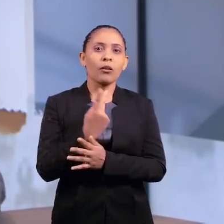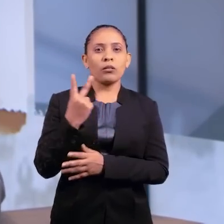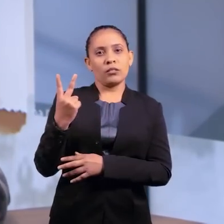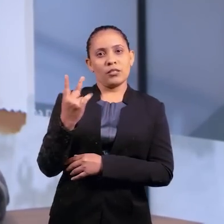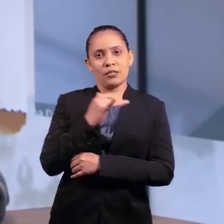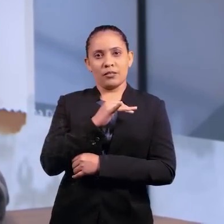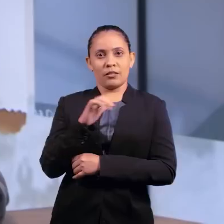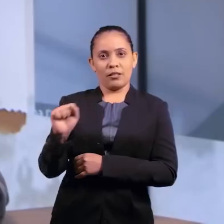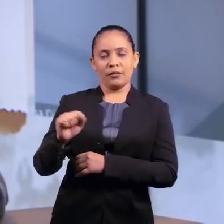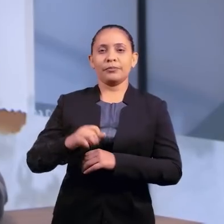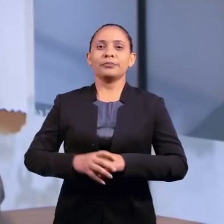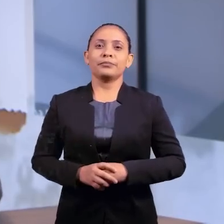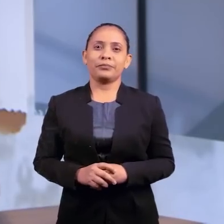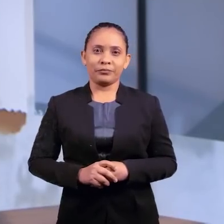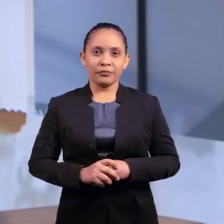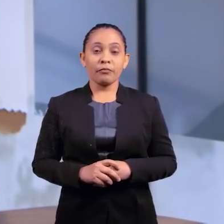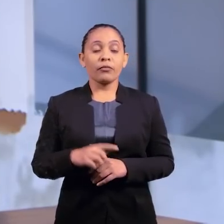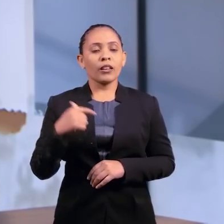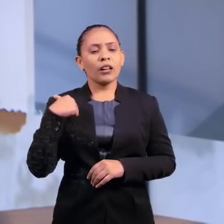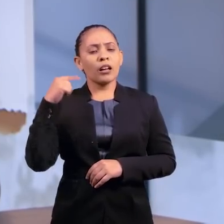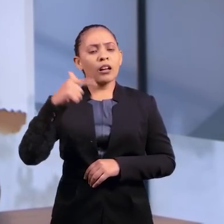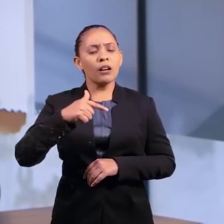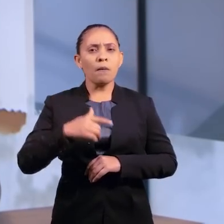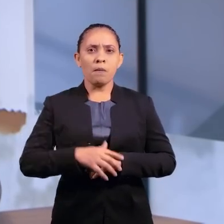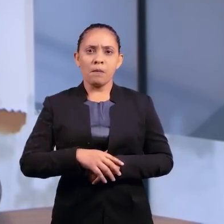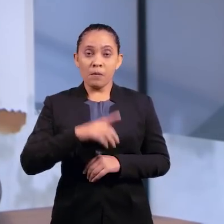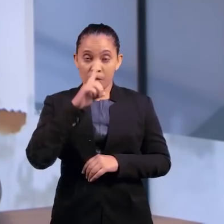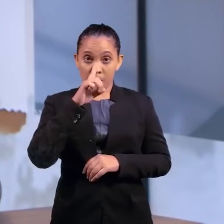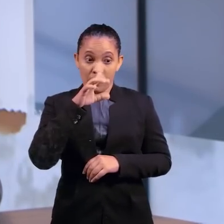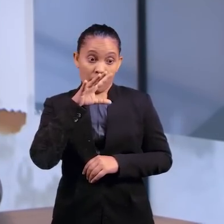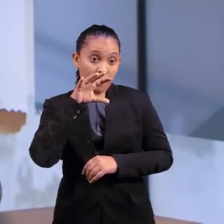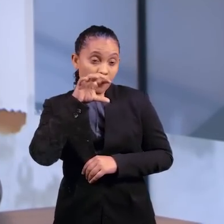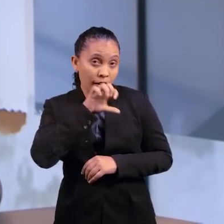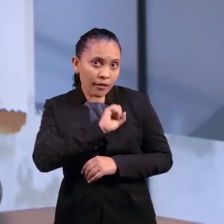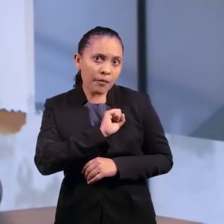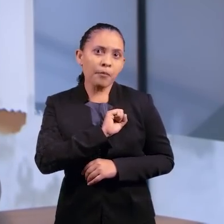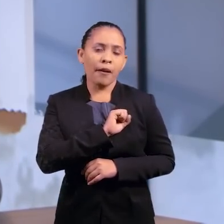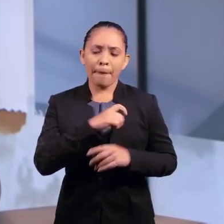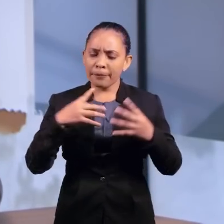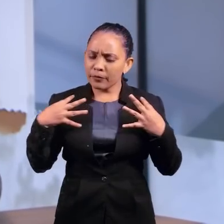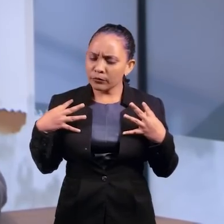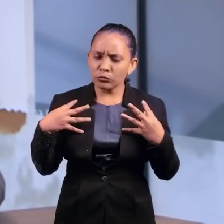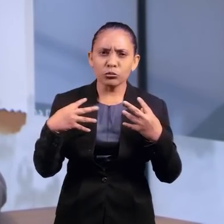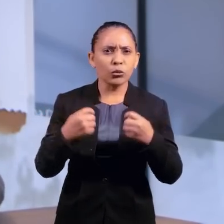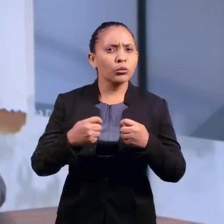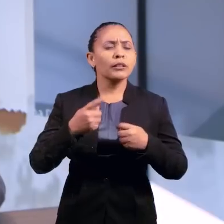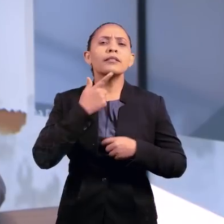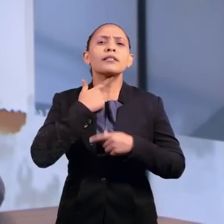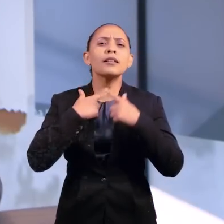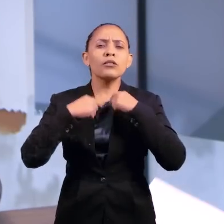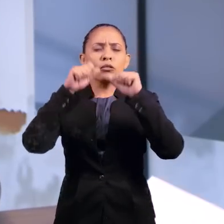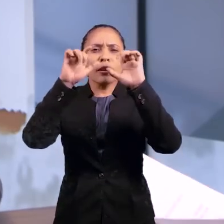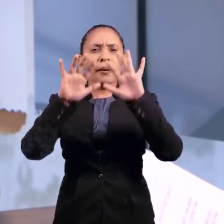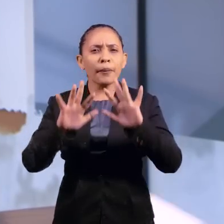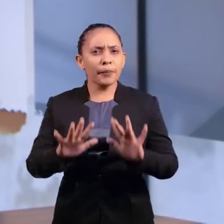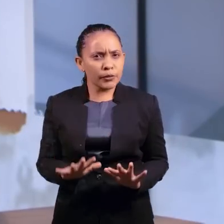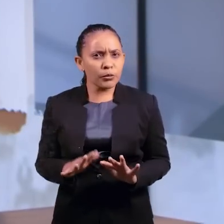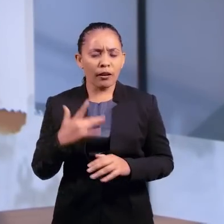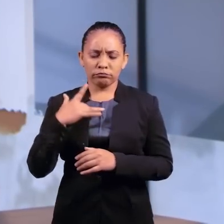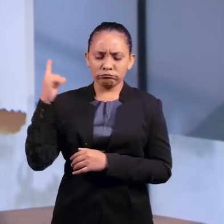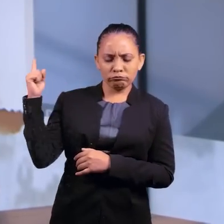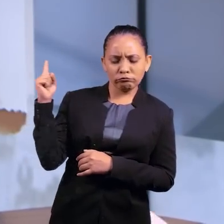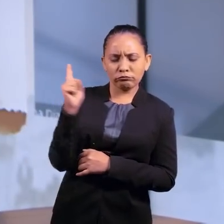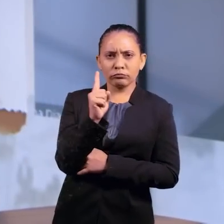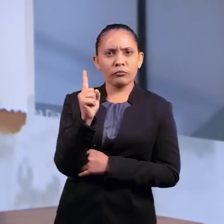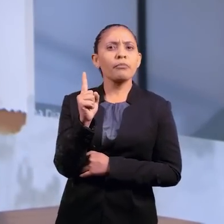ele veio assim mesmo, porque ele ama a vida do homem. Ele deseja dar uma bênção ao homem. E ele veio, ele não se